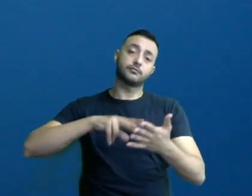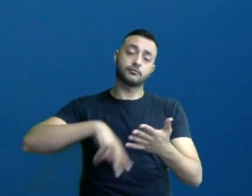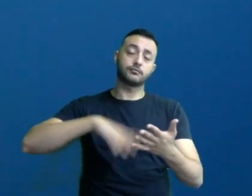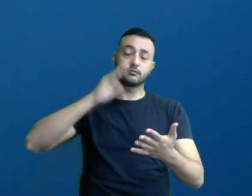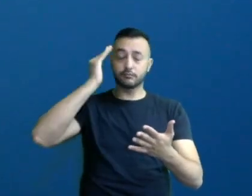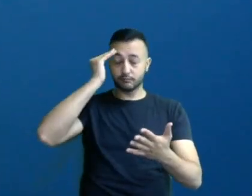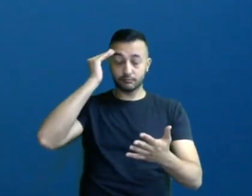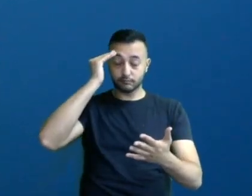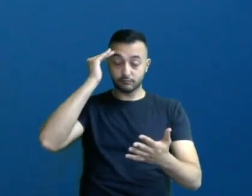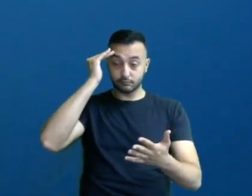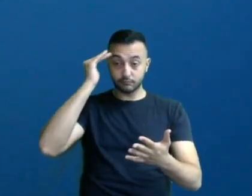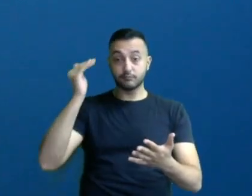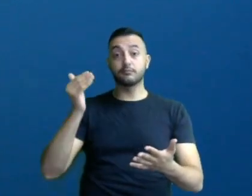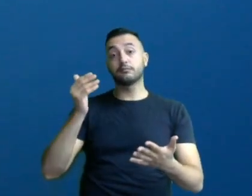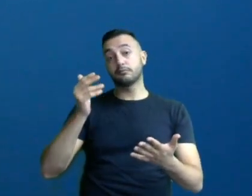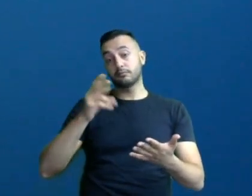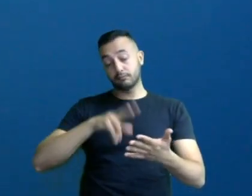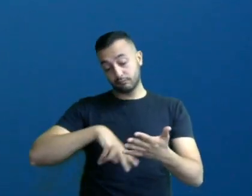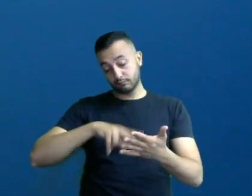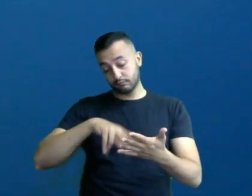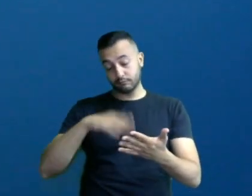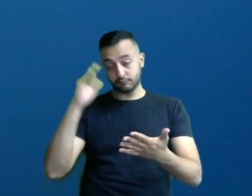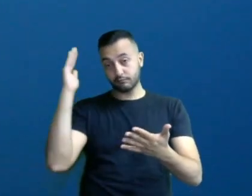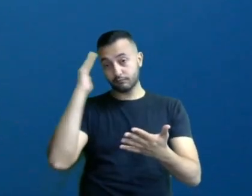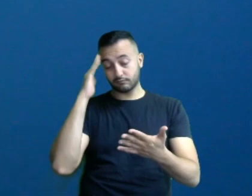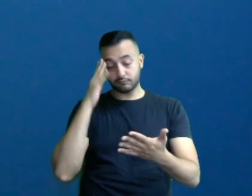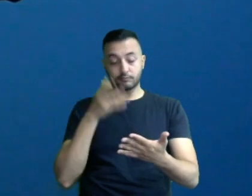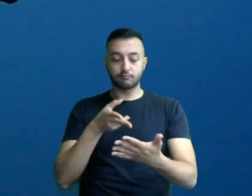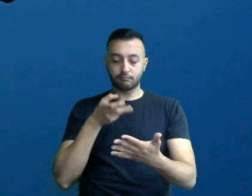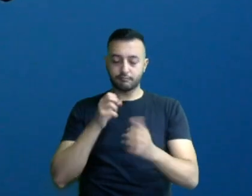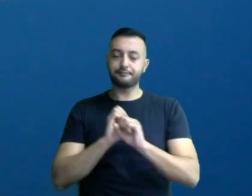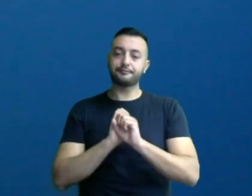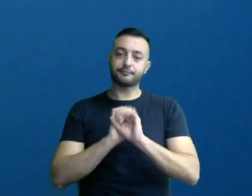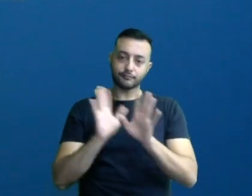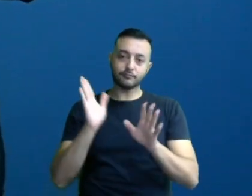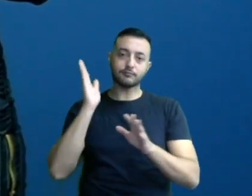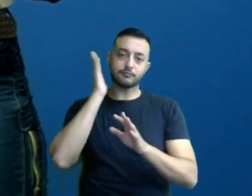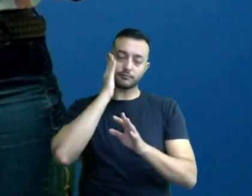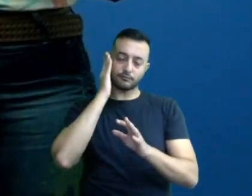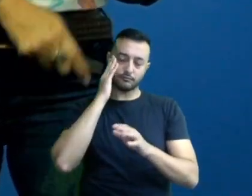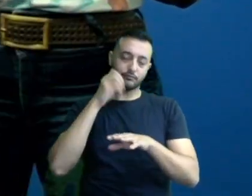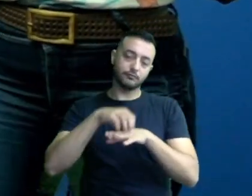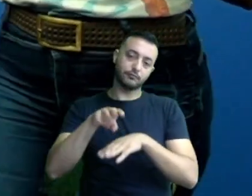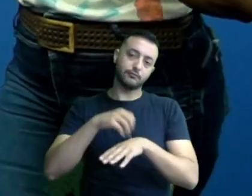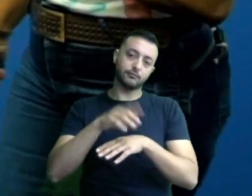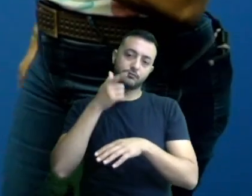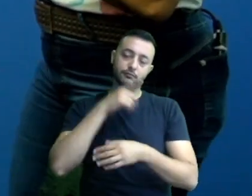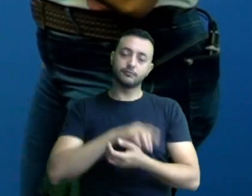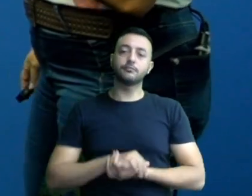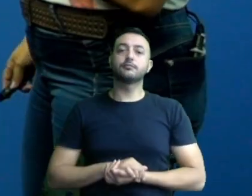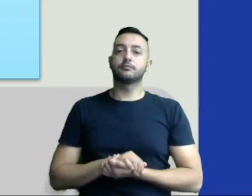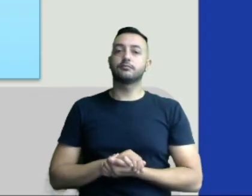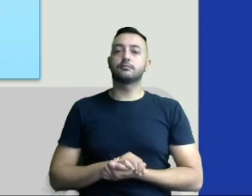a mensagem, que ele consiga entender qual informação ele deseja passar.